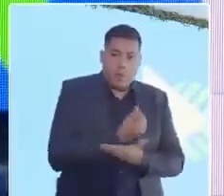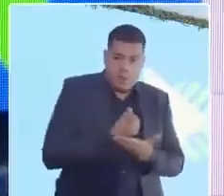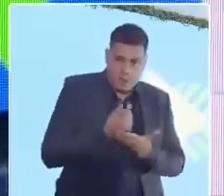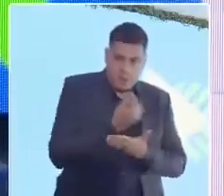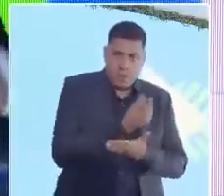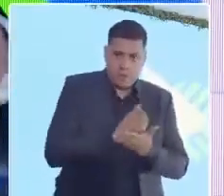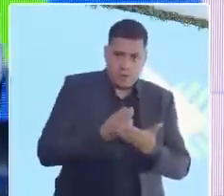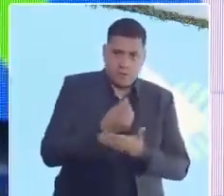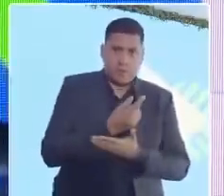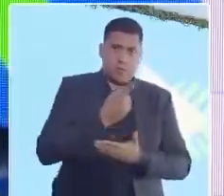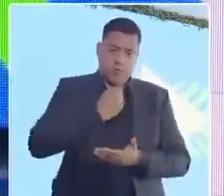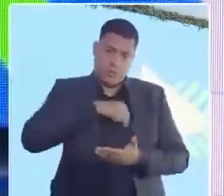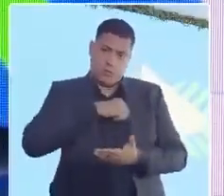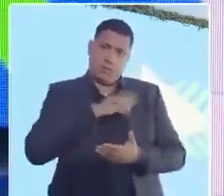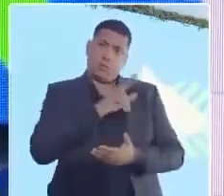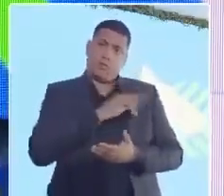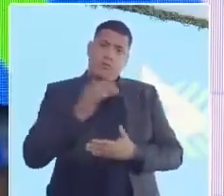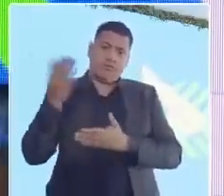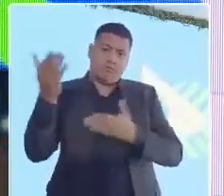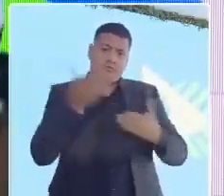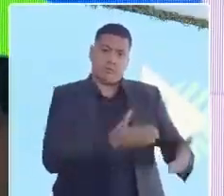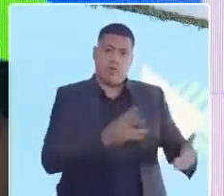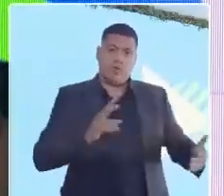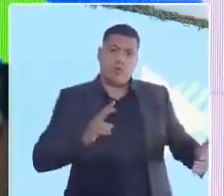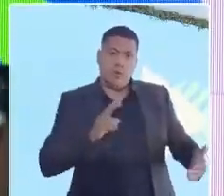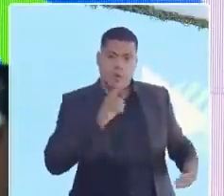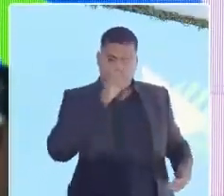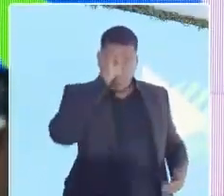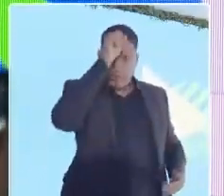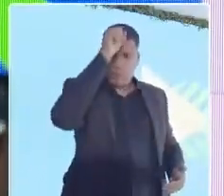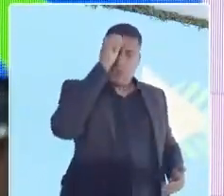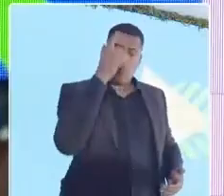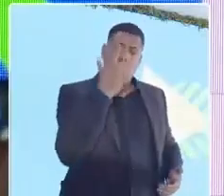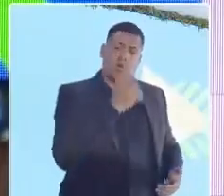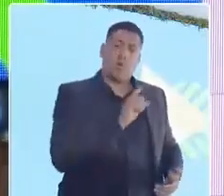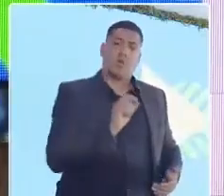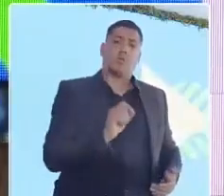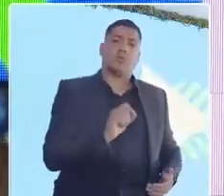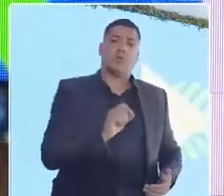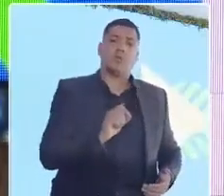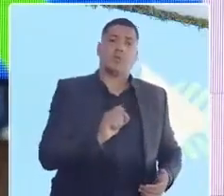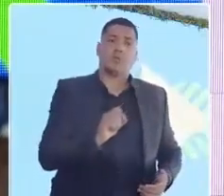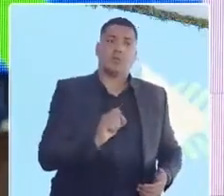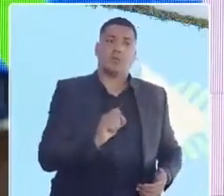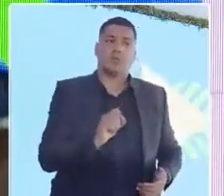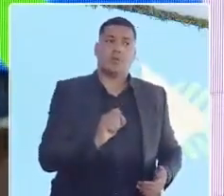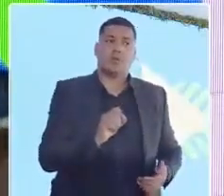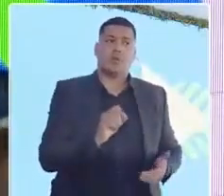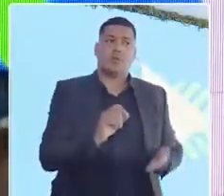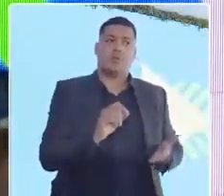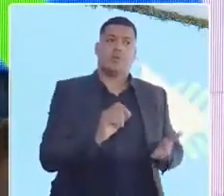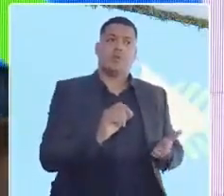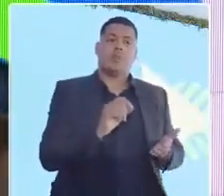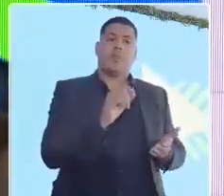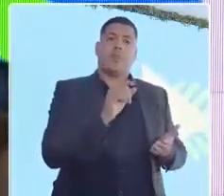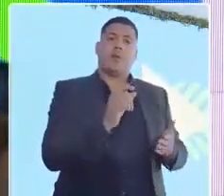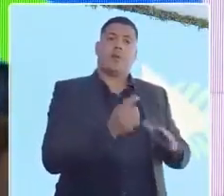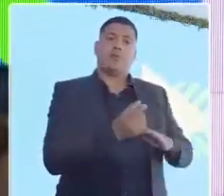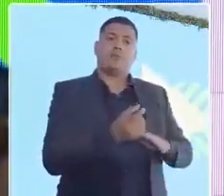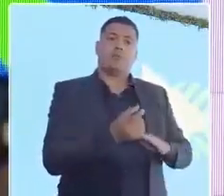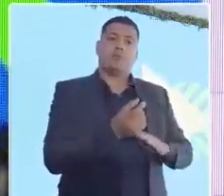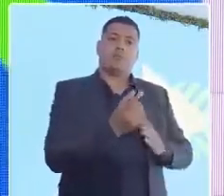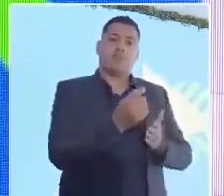trazer um potencial de aumentar o montante adicionais de recursos para